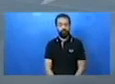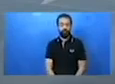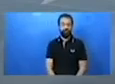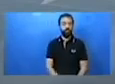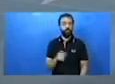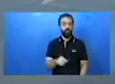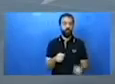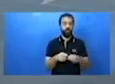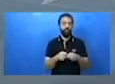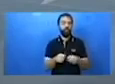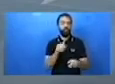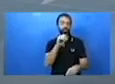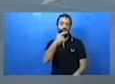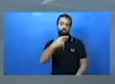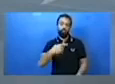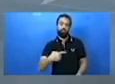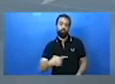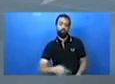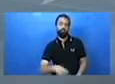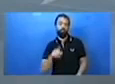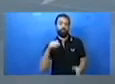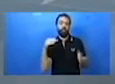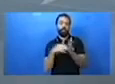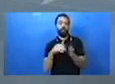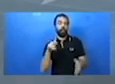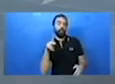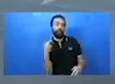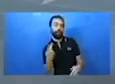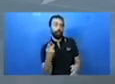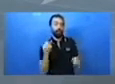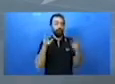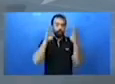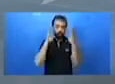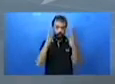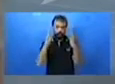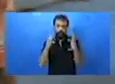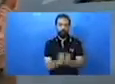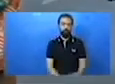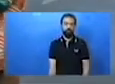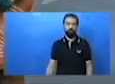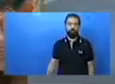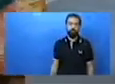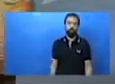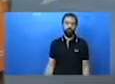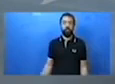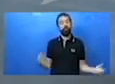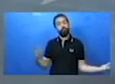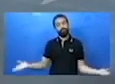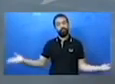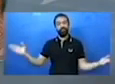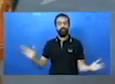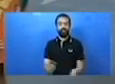H, observando as letras, porque muda o todo. Bom, pessoal,